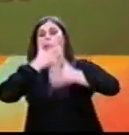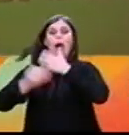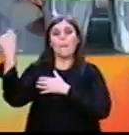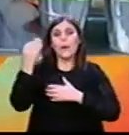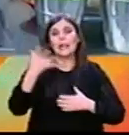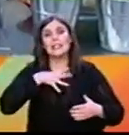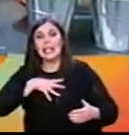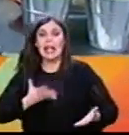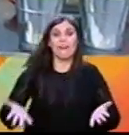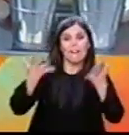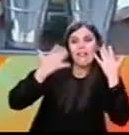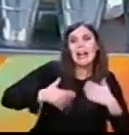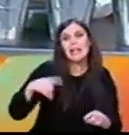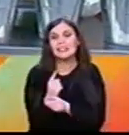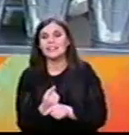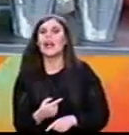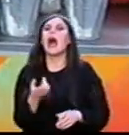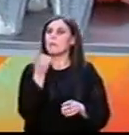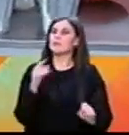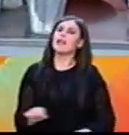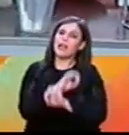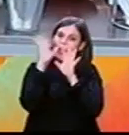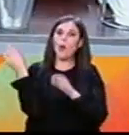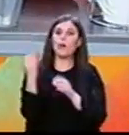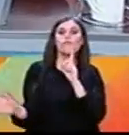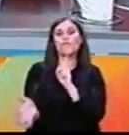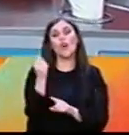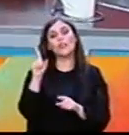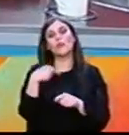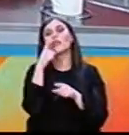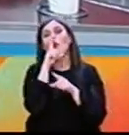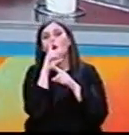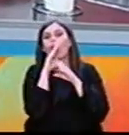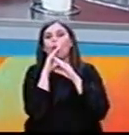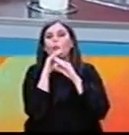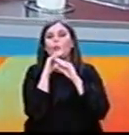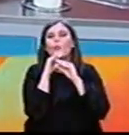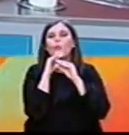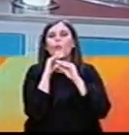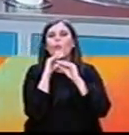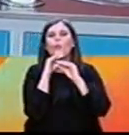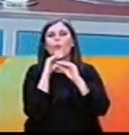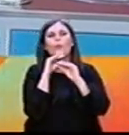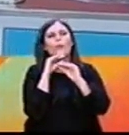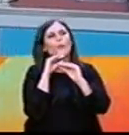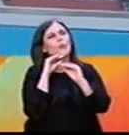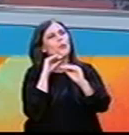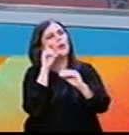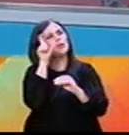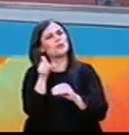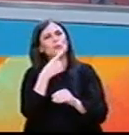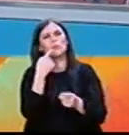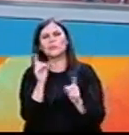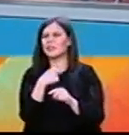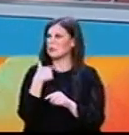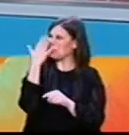acontecer. Pronto, o Porto está a ganhar. Depois houve um silêncio. Tu não percebeste bem o que é que estaria a passar. E eu